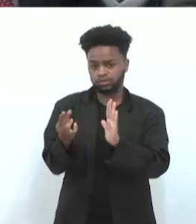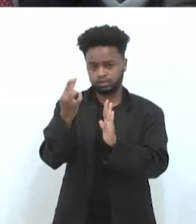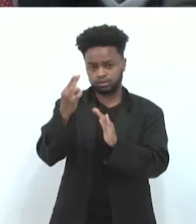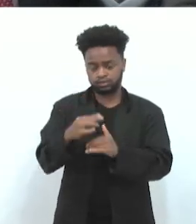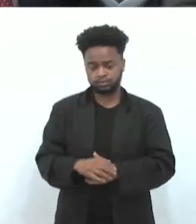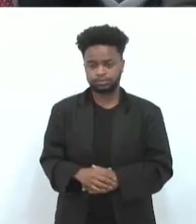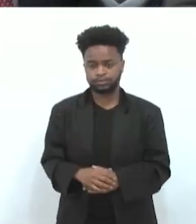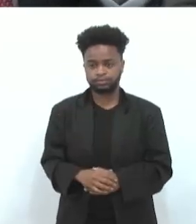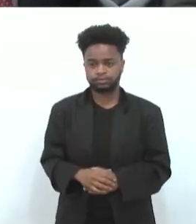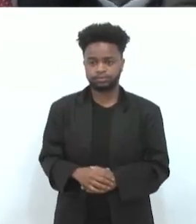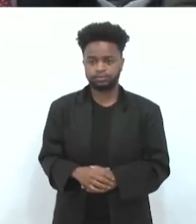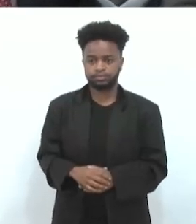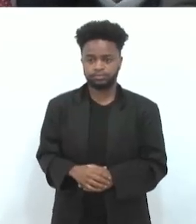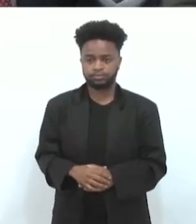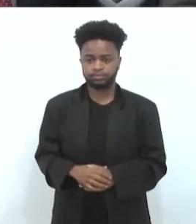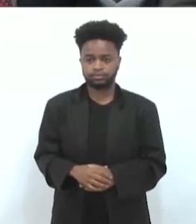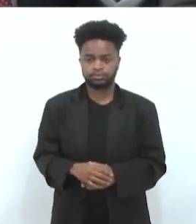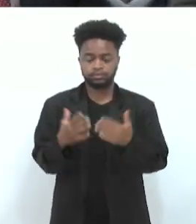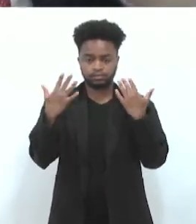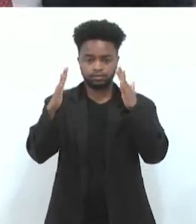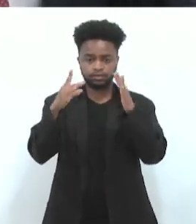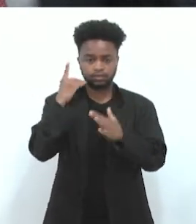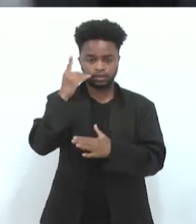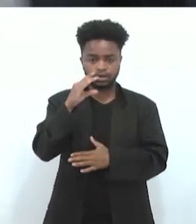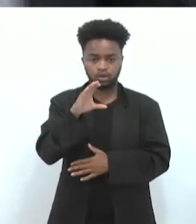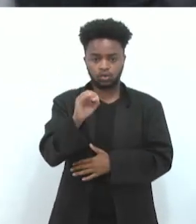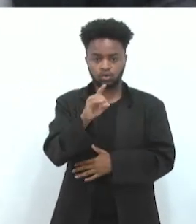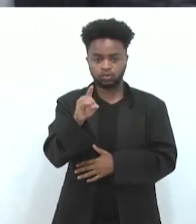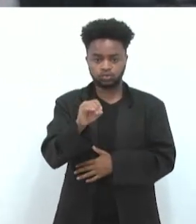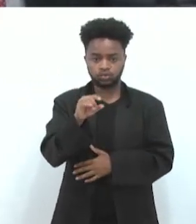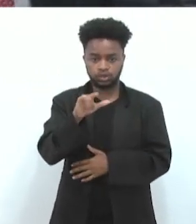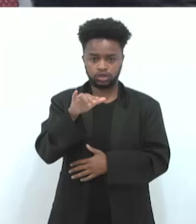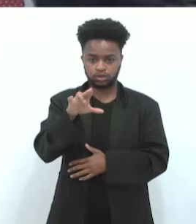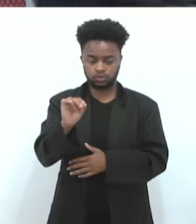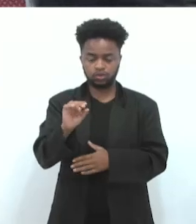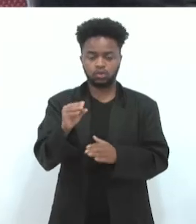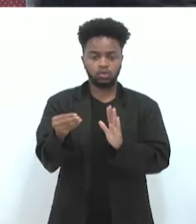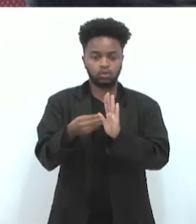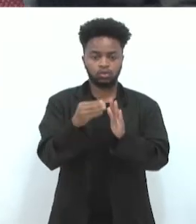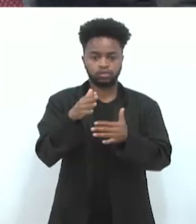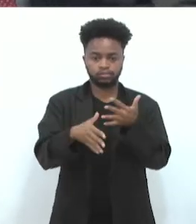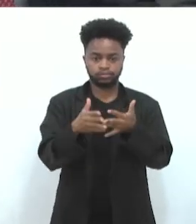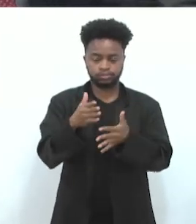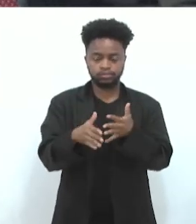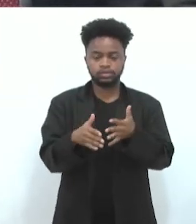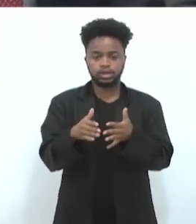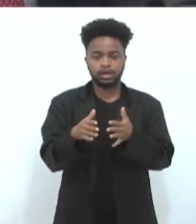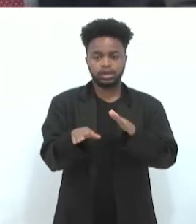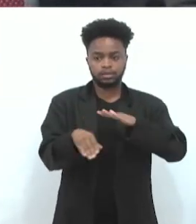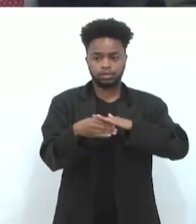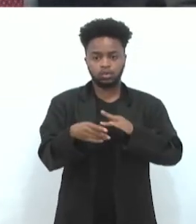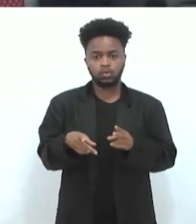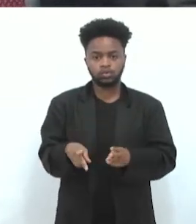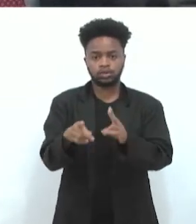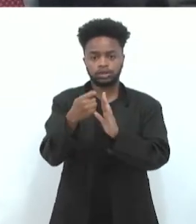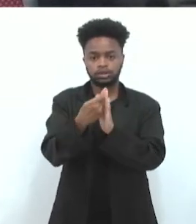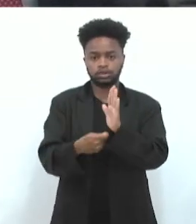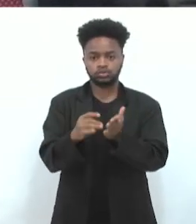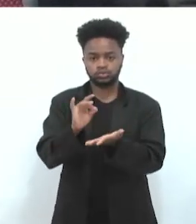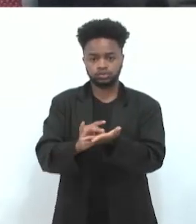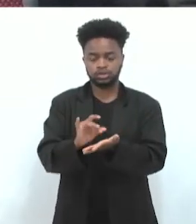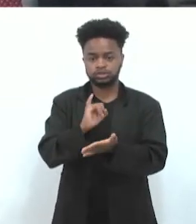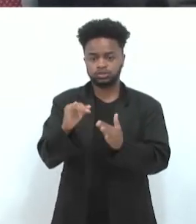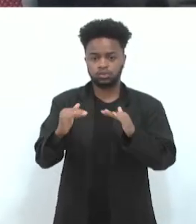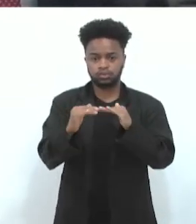Né? Então, parabéns ao deputado Cozzolino pela prejudicabilidade das emendas, mantendo o texto original. Os senhores que